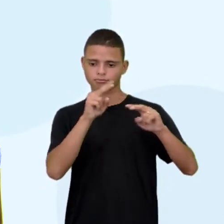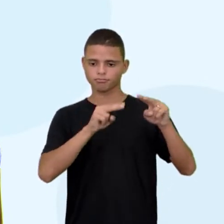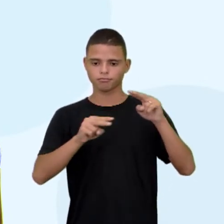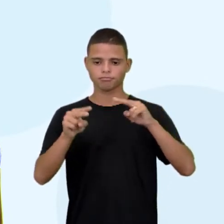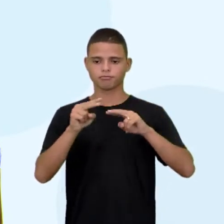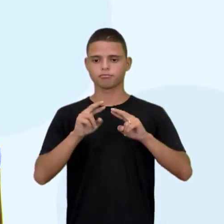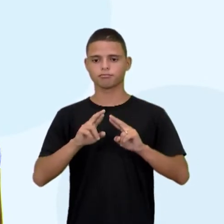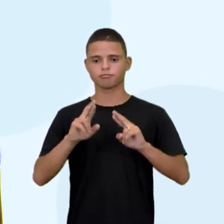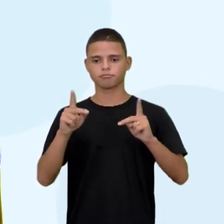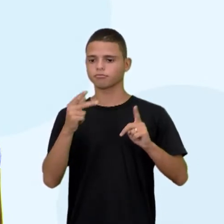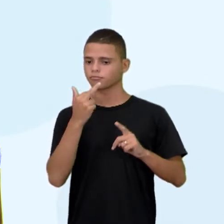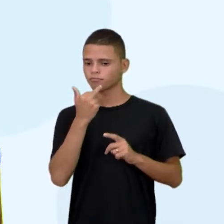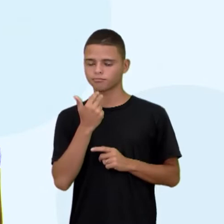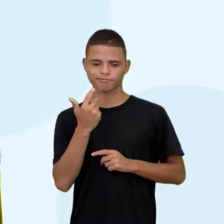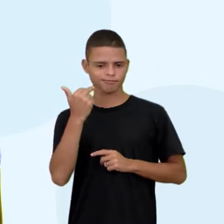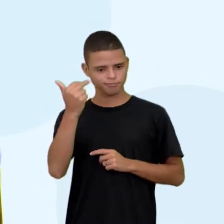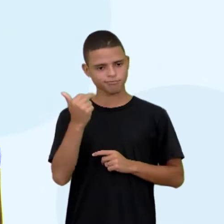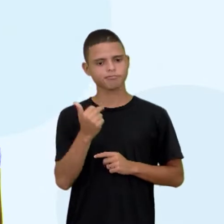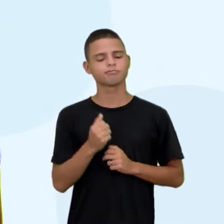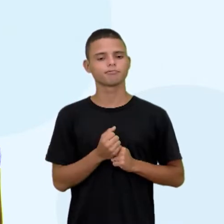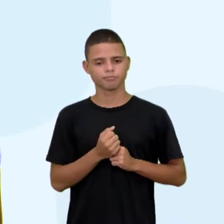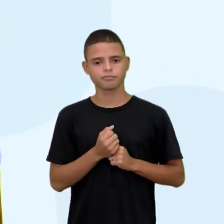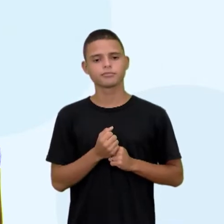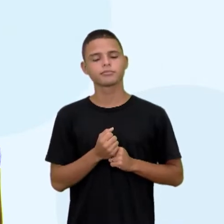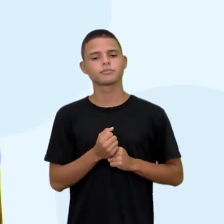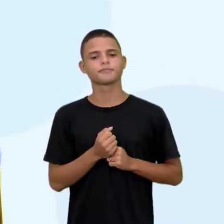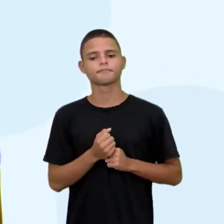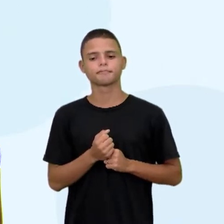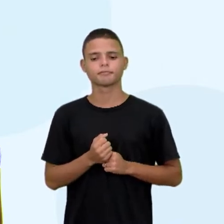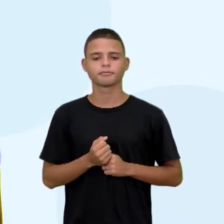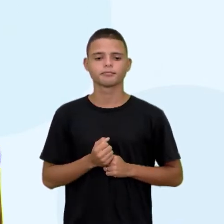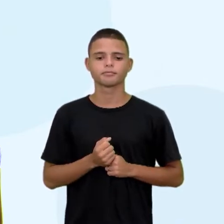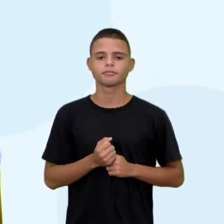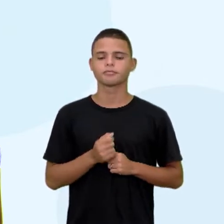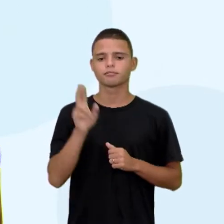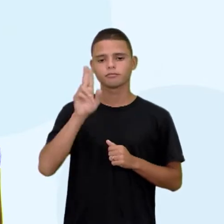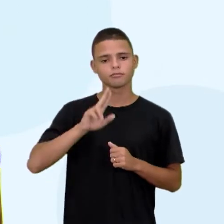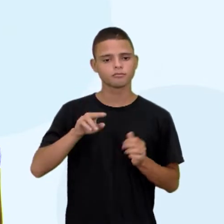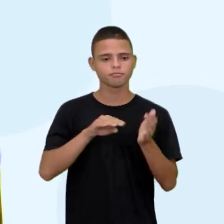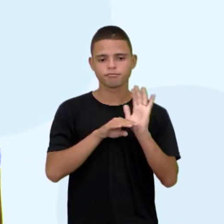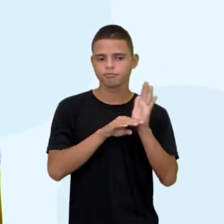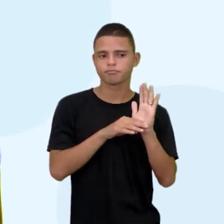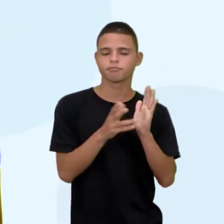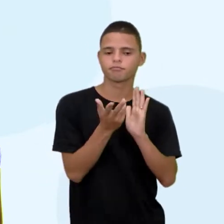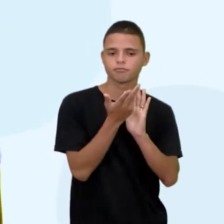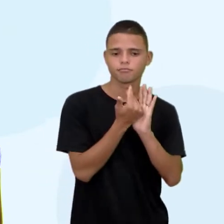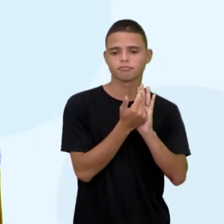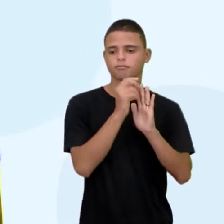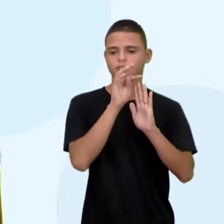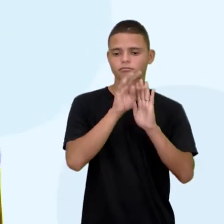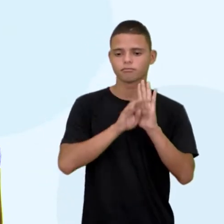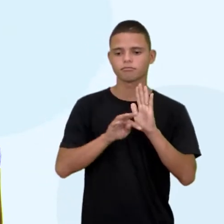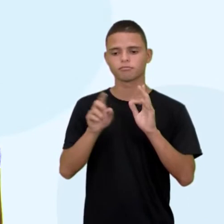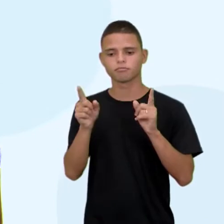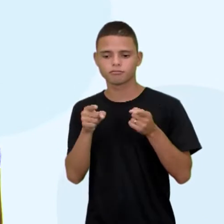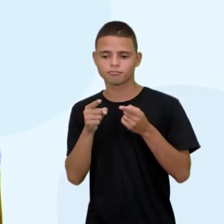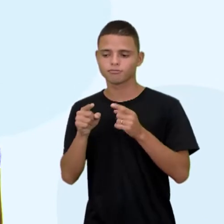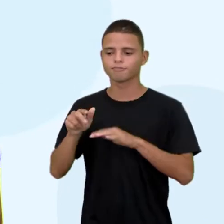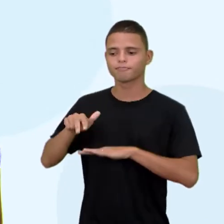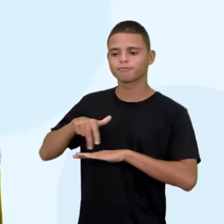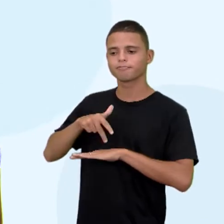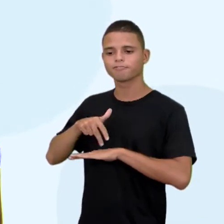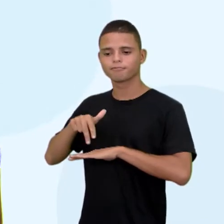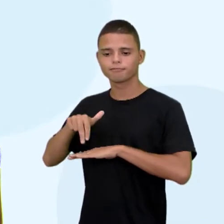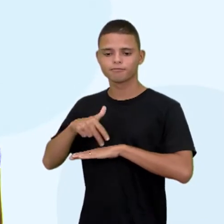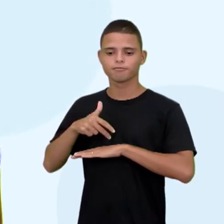né, explorando as diversas linguagens, como eu disse, vídeos, imagens, leituras, músicas, danças,